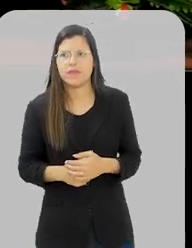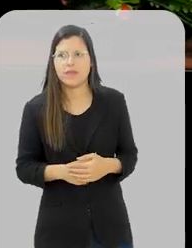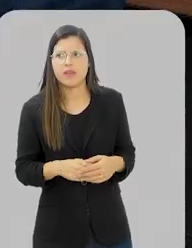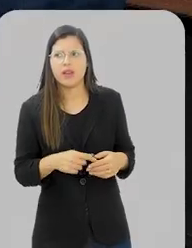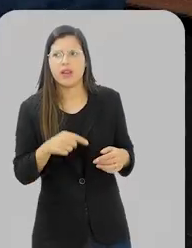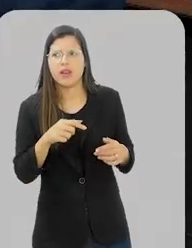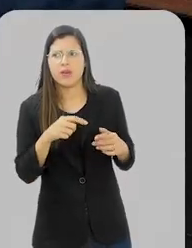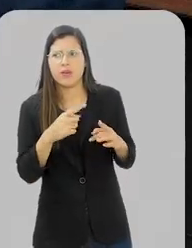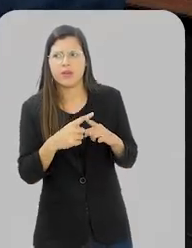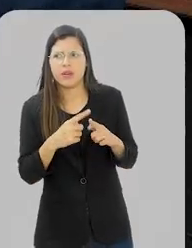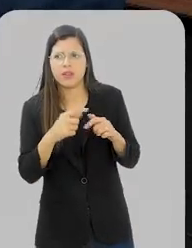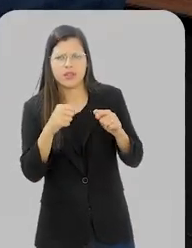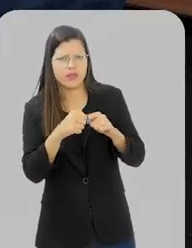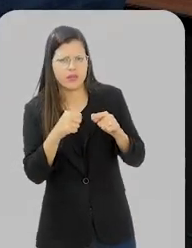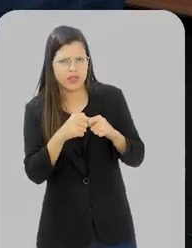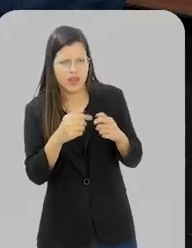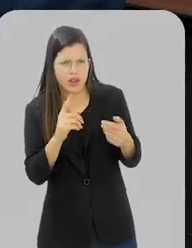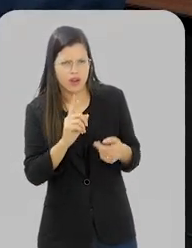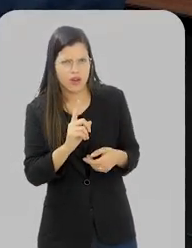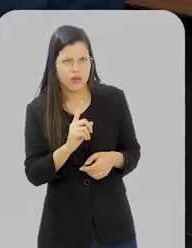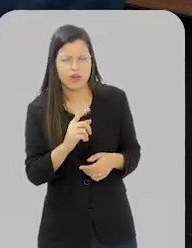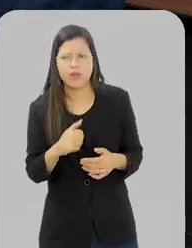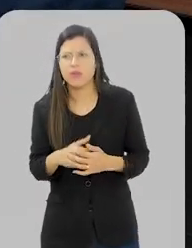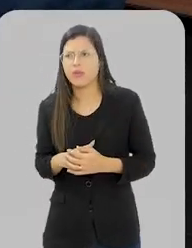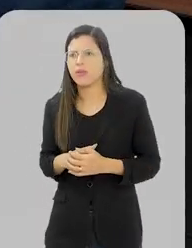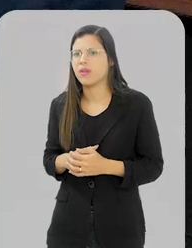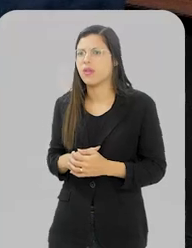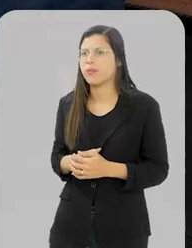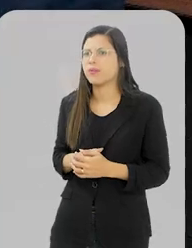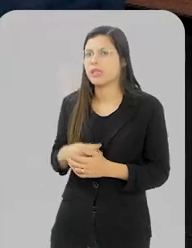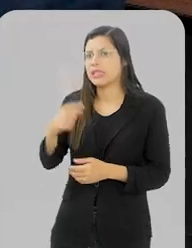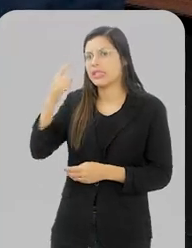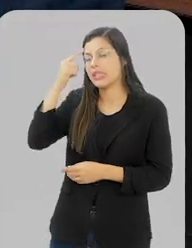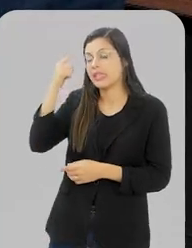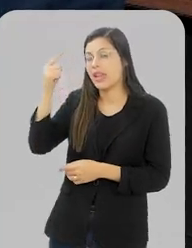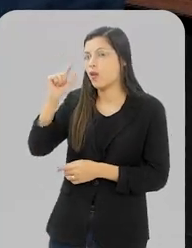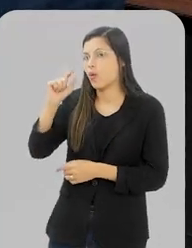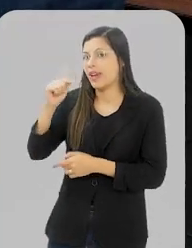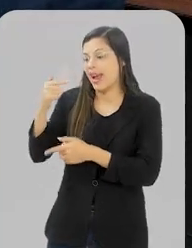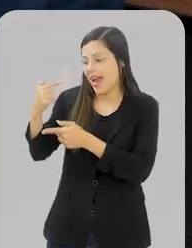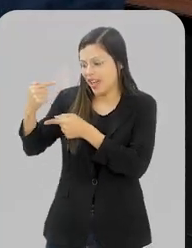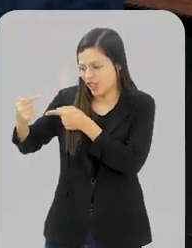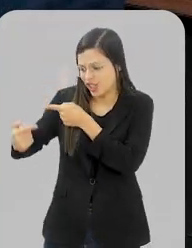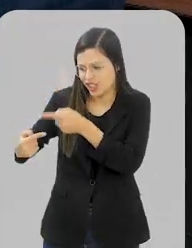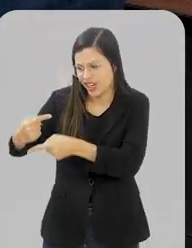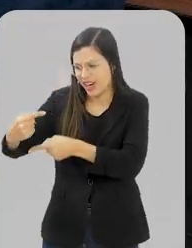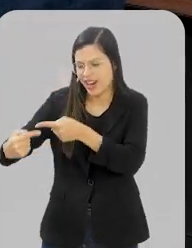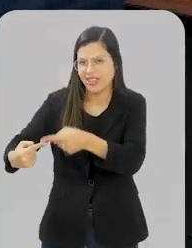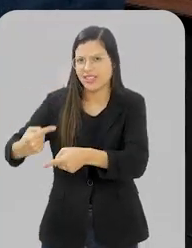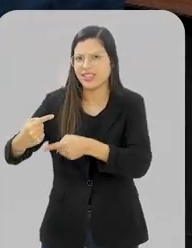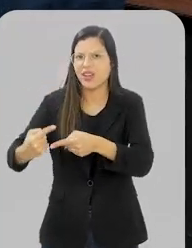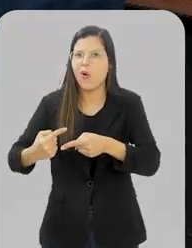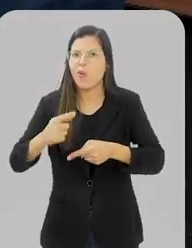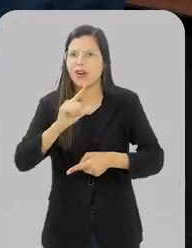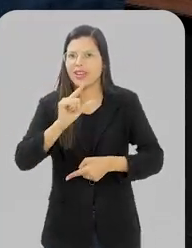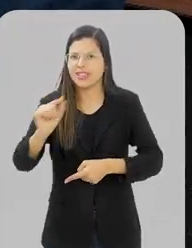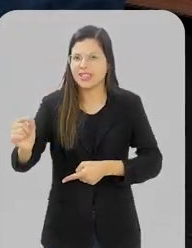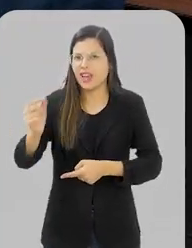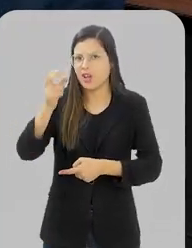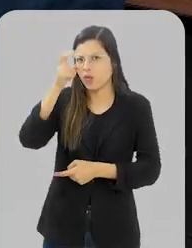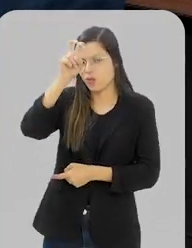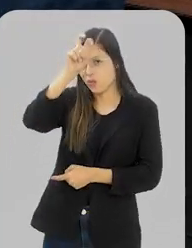eles fizeram né enquanto Moisés aguardava não não a ideia de que a geração que saiu do Egito não poderia entrar na Terra